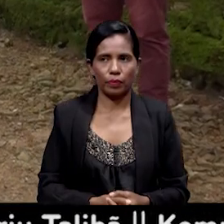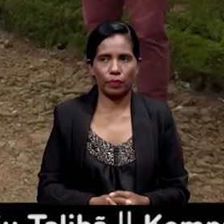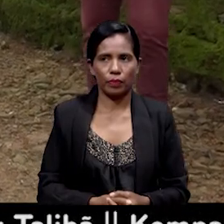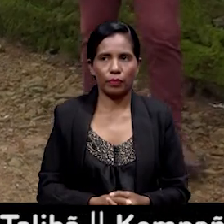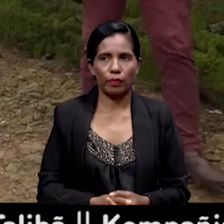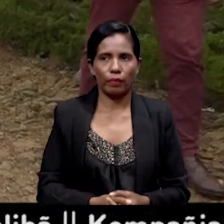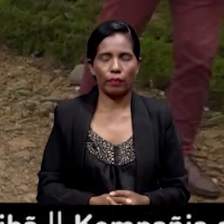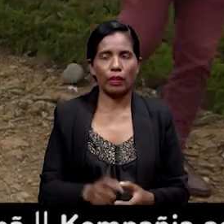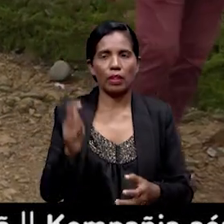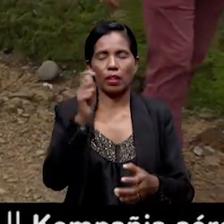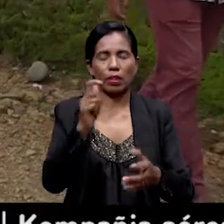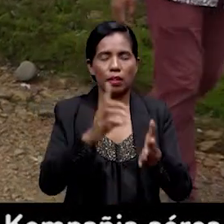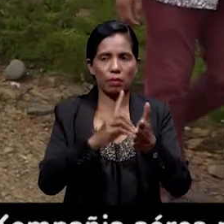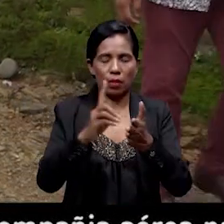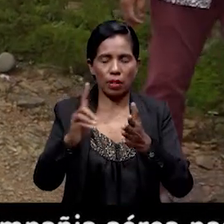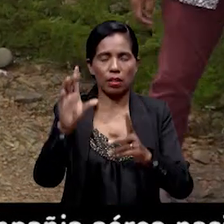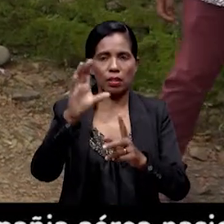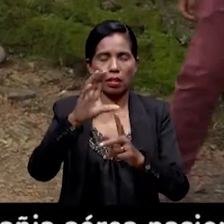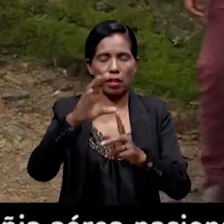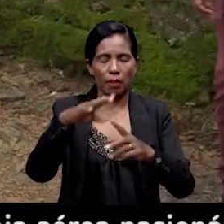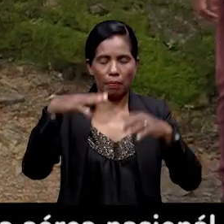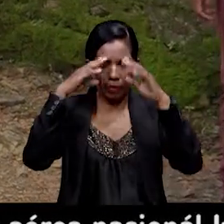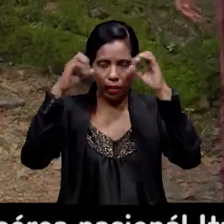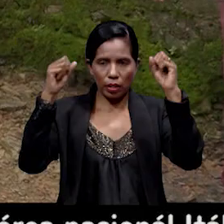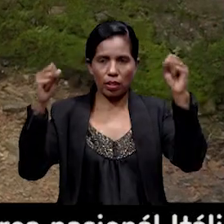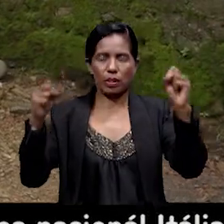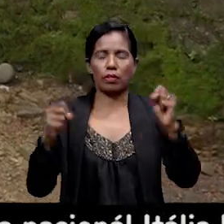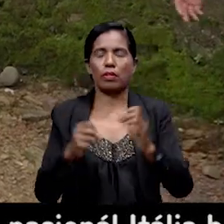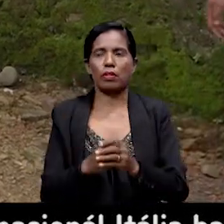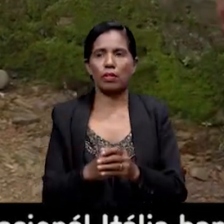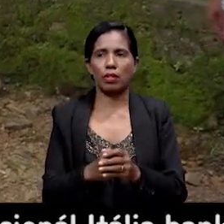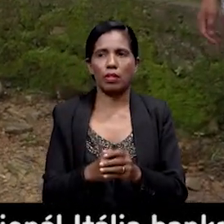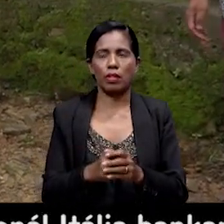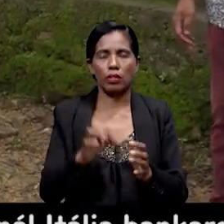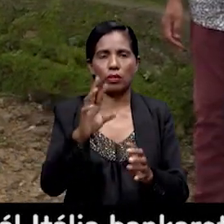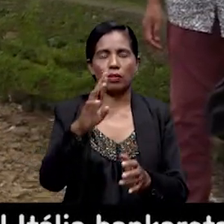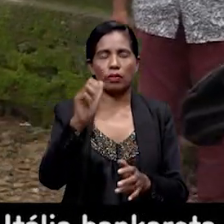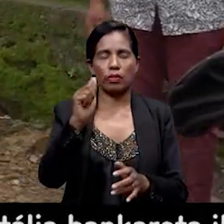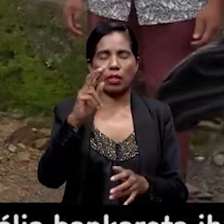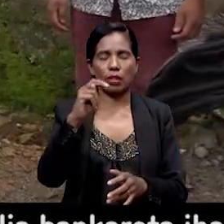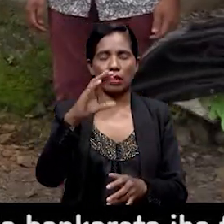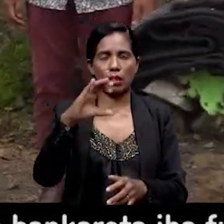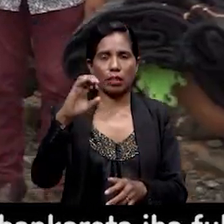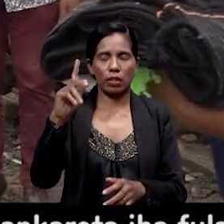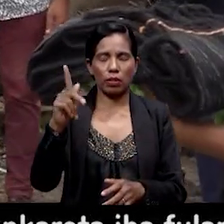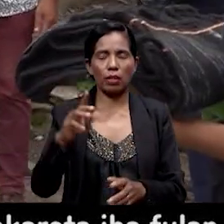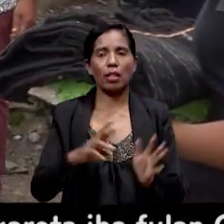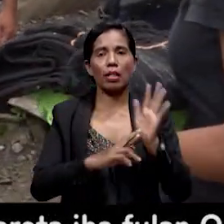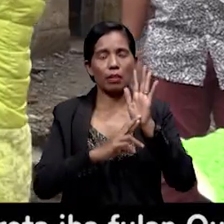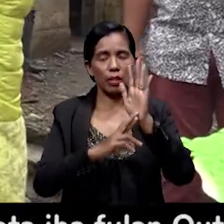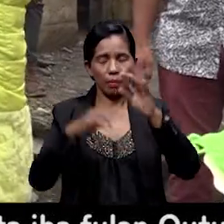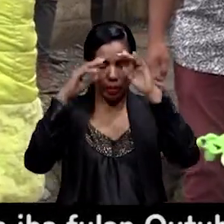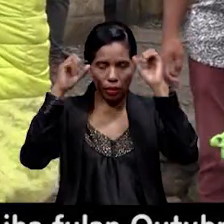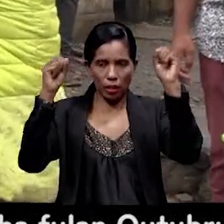E a terça semana, né, chefe Casa Civil Presidência República, Francisco Maria de Vasconcelos, representa o Presidente